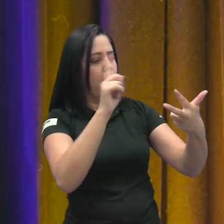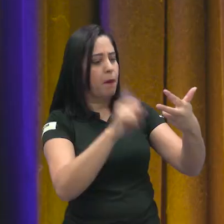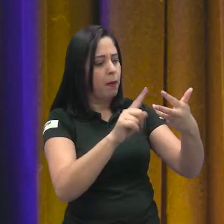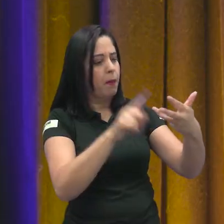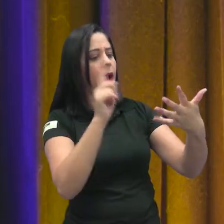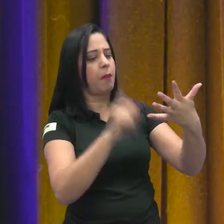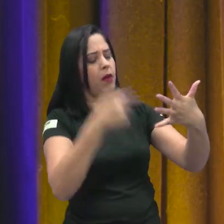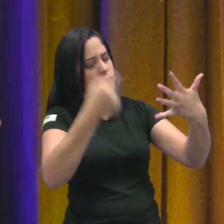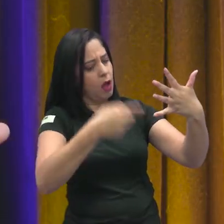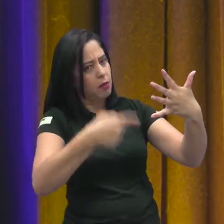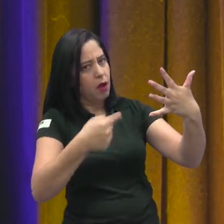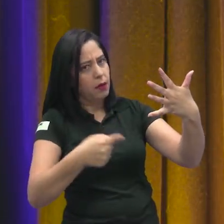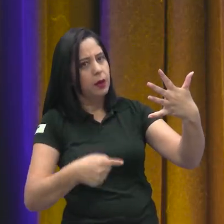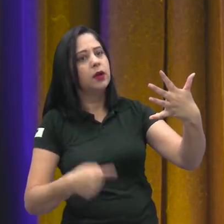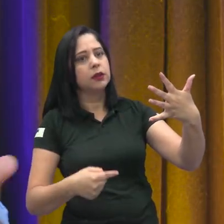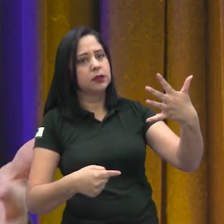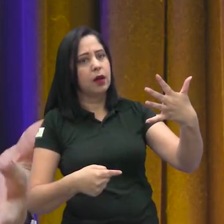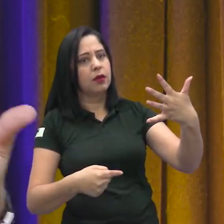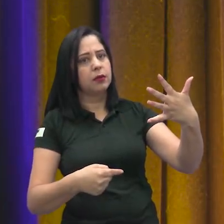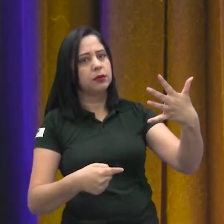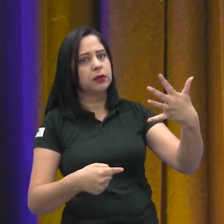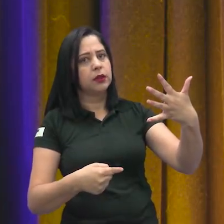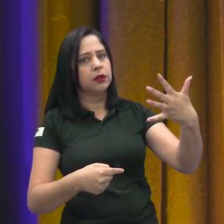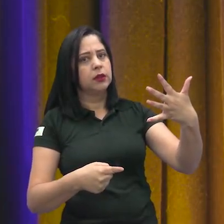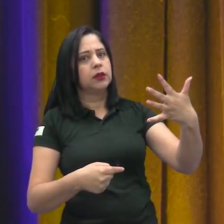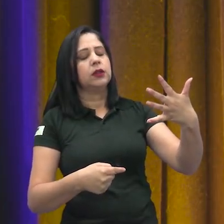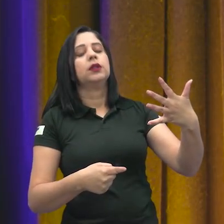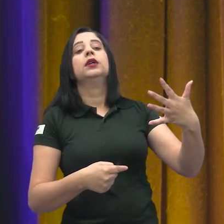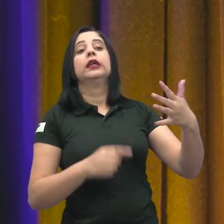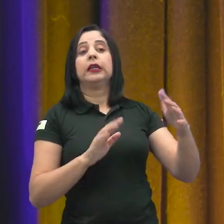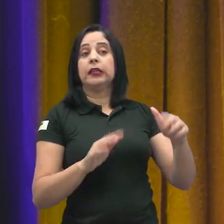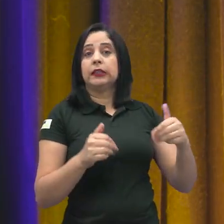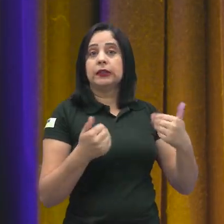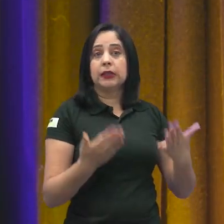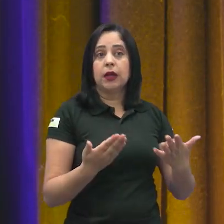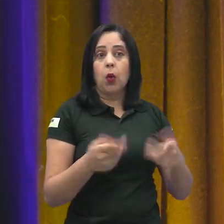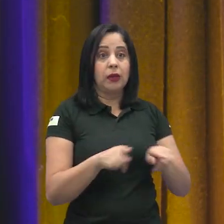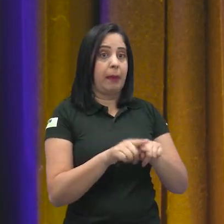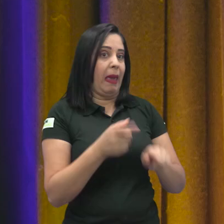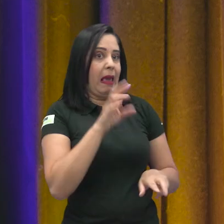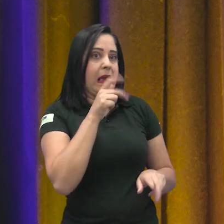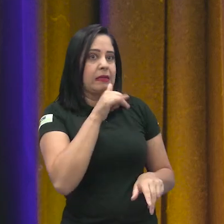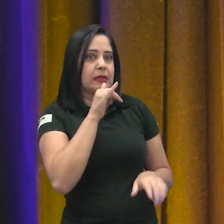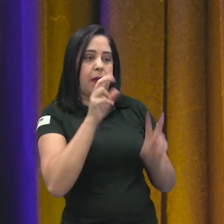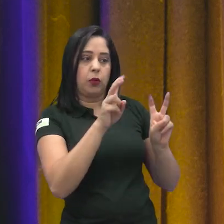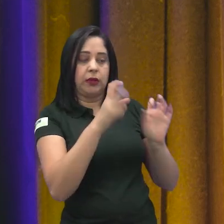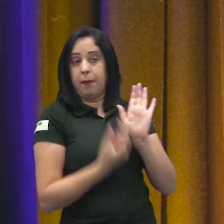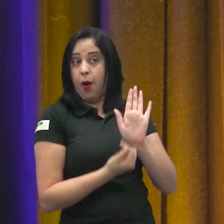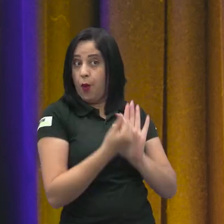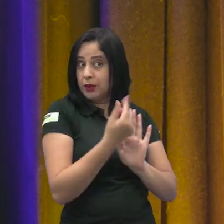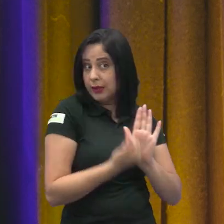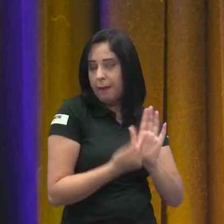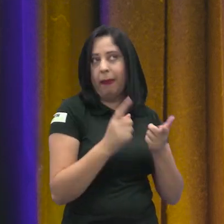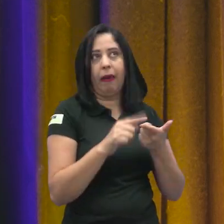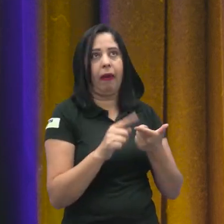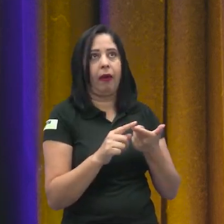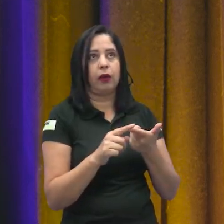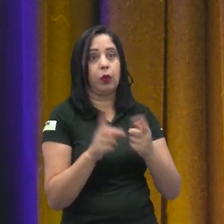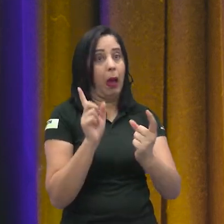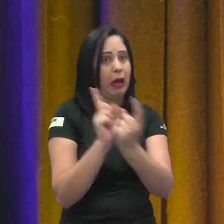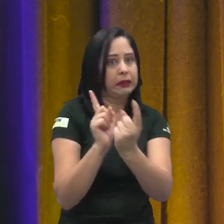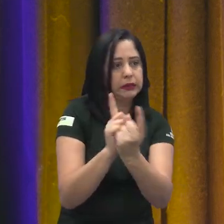questões financeiras, orçamentárias, as questões de indicadores. Tudo isso a gente consegue construir uma política